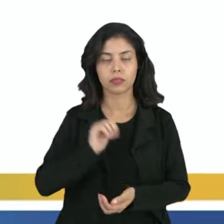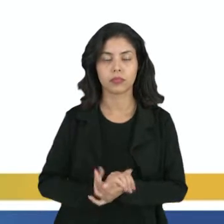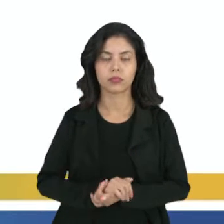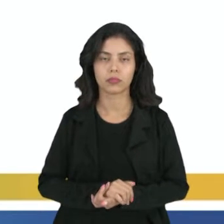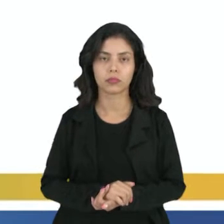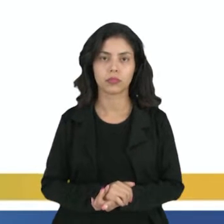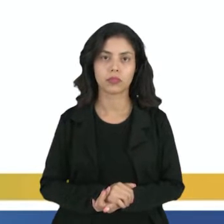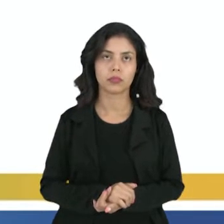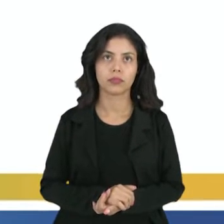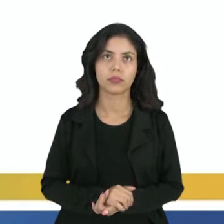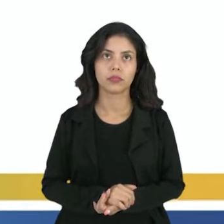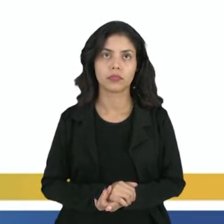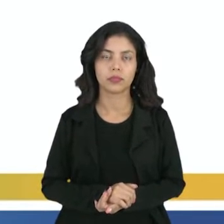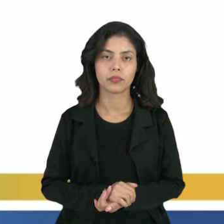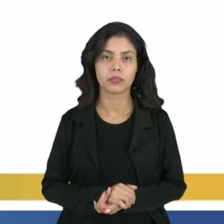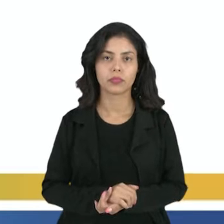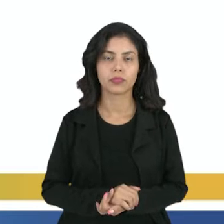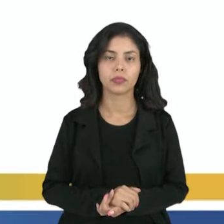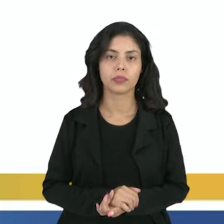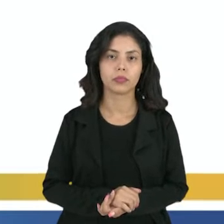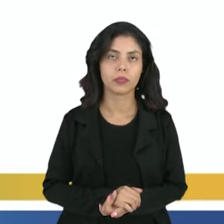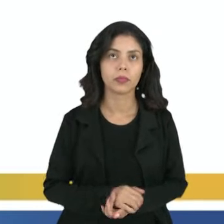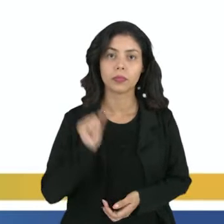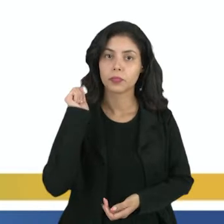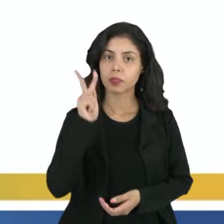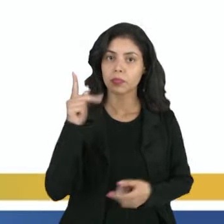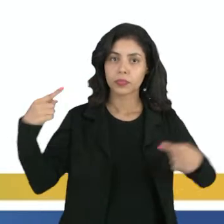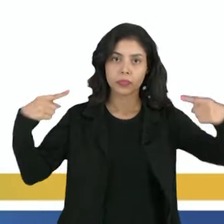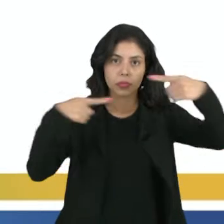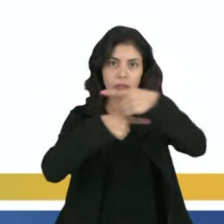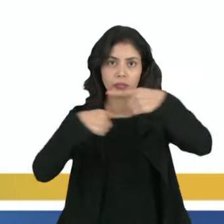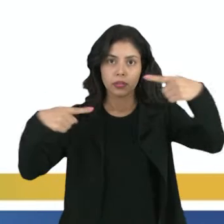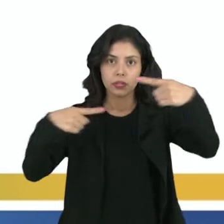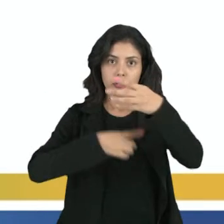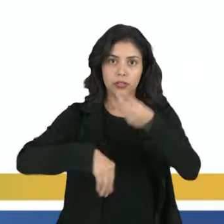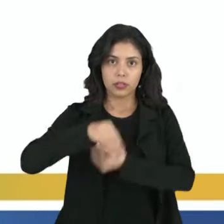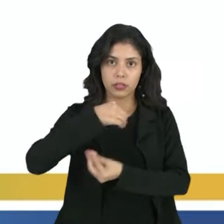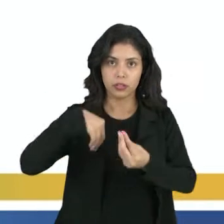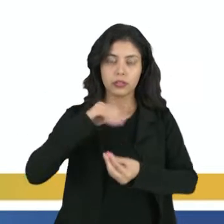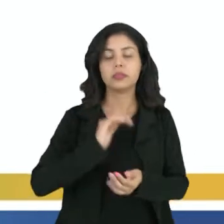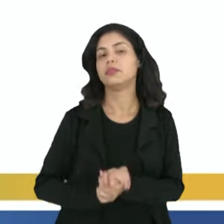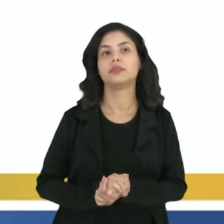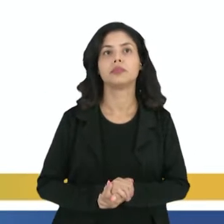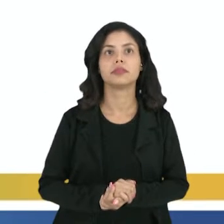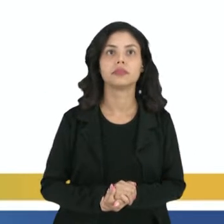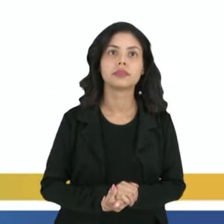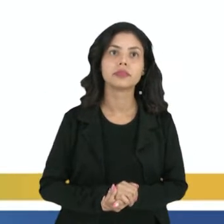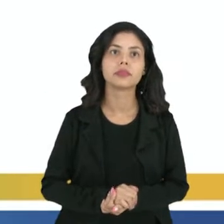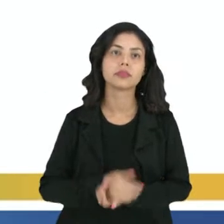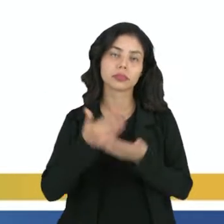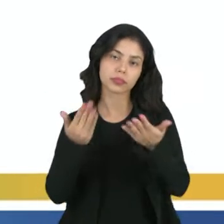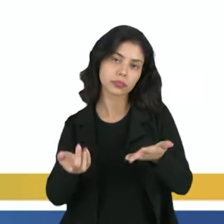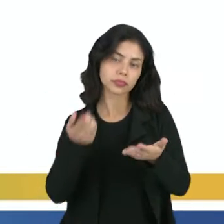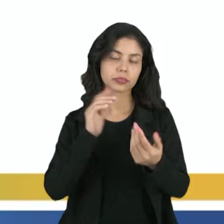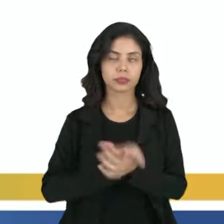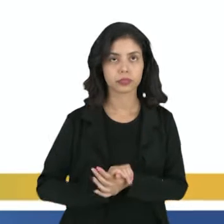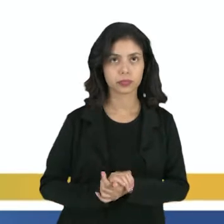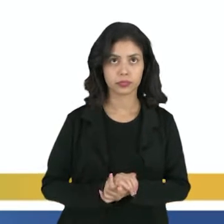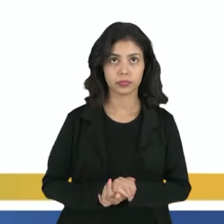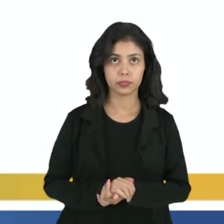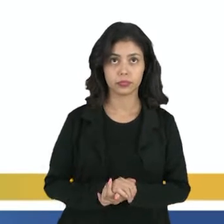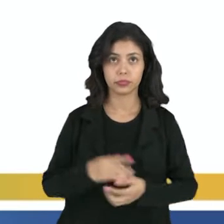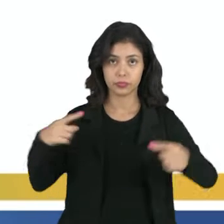nós teremos uma reação inversa, ok? Então, isso aqui é uma reação reversível. E numa